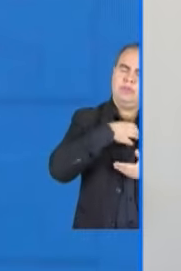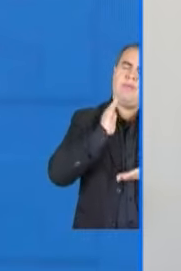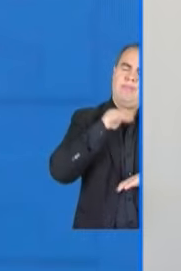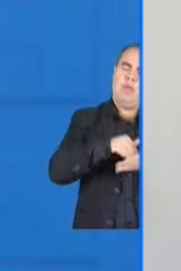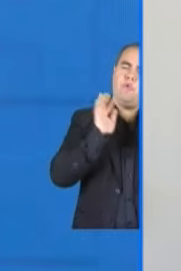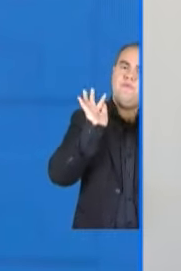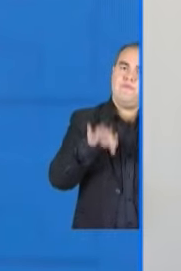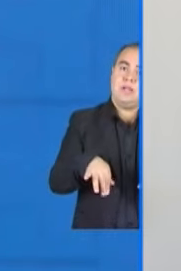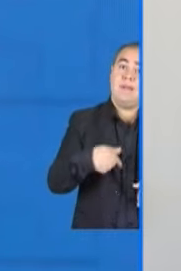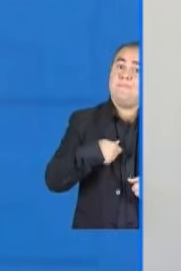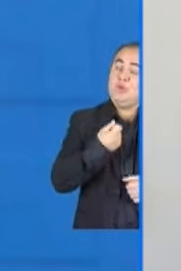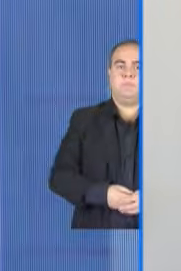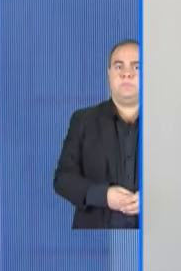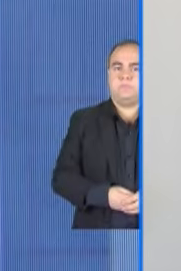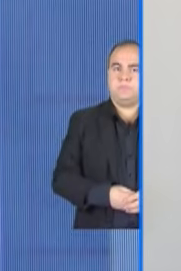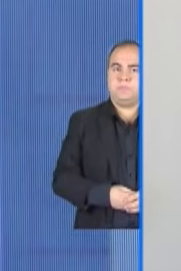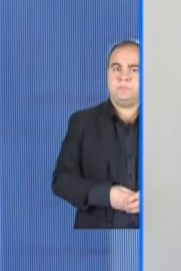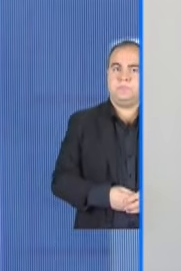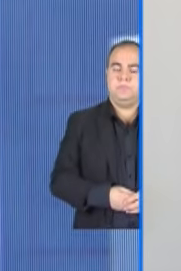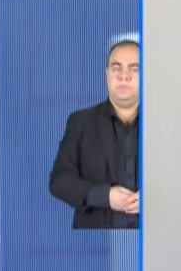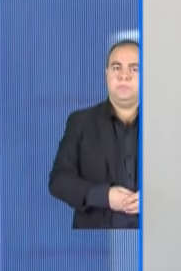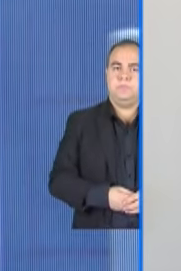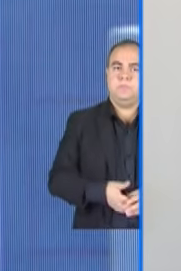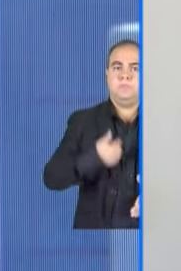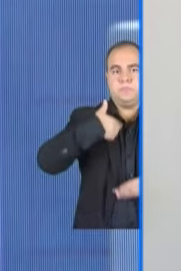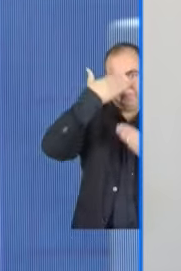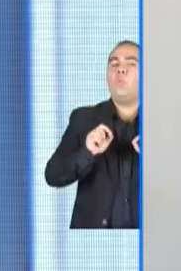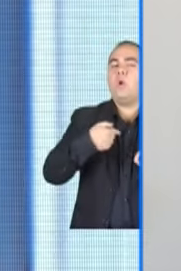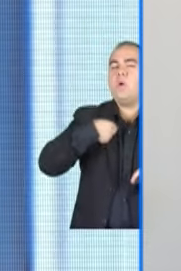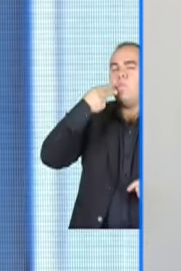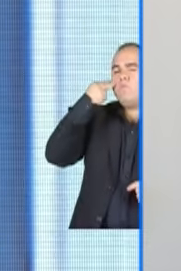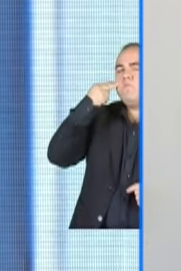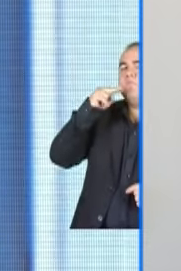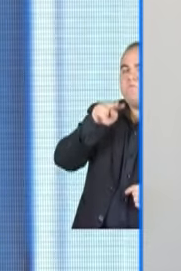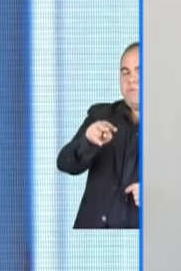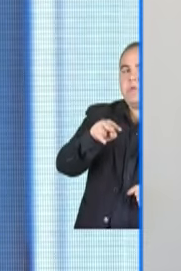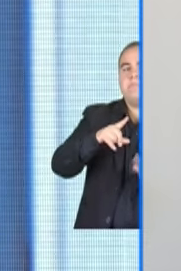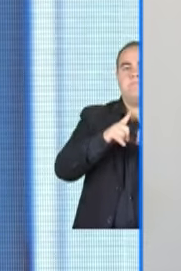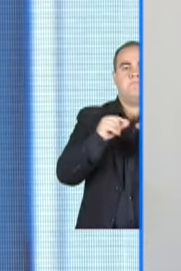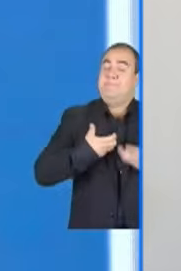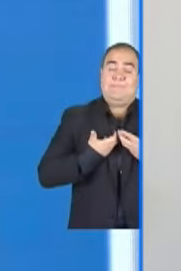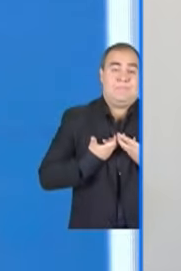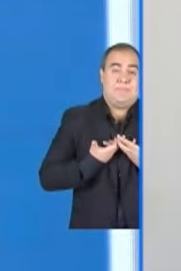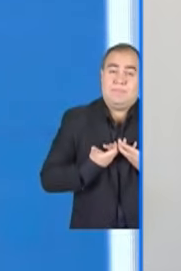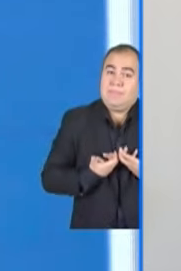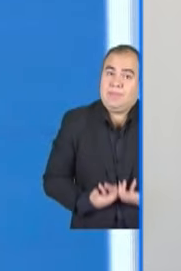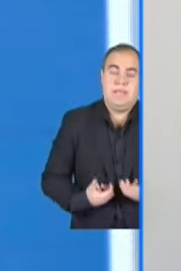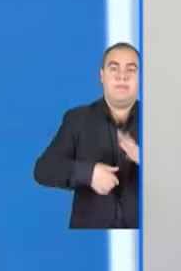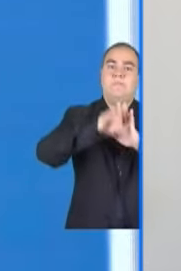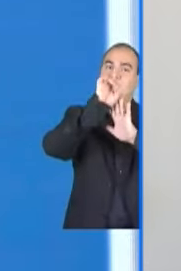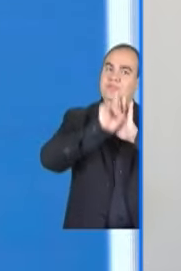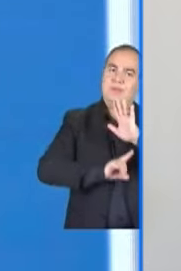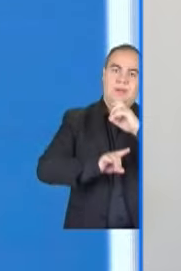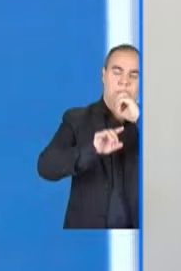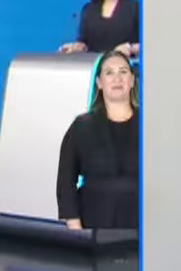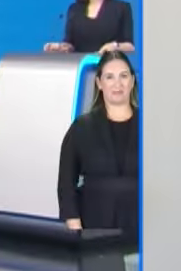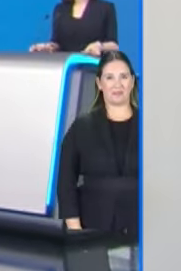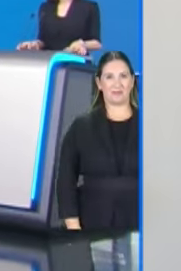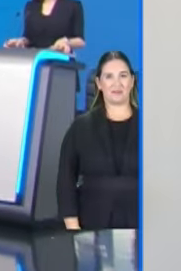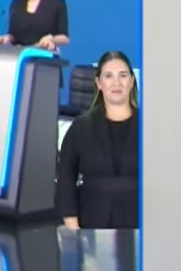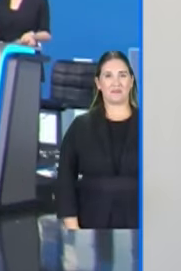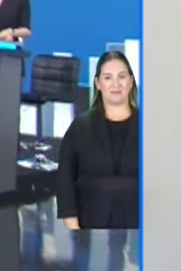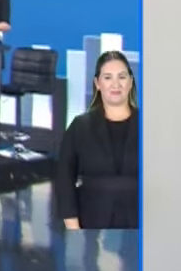espontânea, ela pergunta para a pessoa em quem ela vai votar, mas ela não tem as opções ali descritas. Nessa